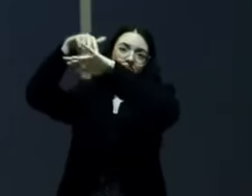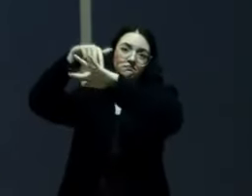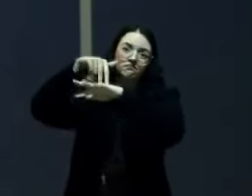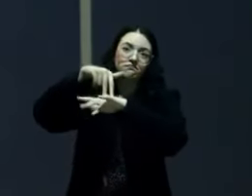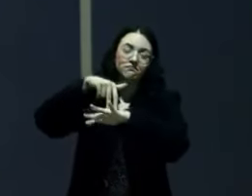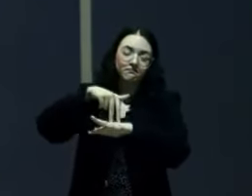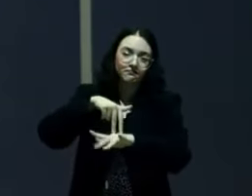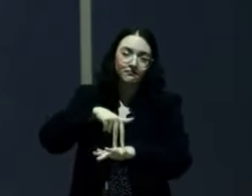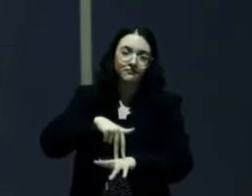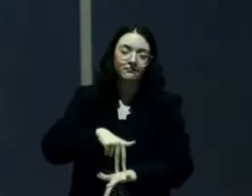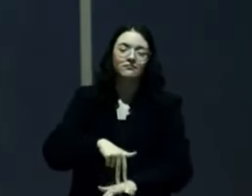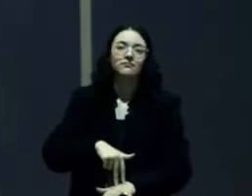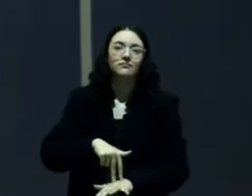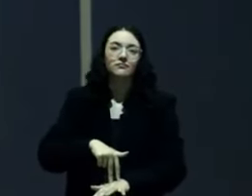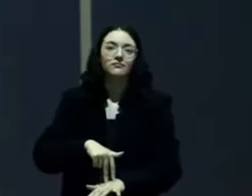Ele vai vir, creia.